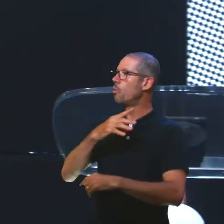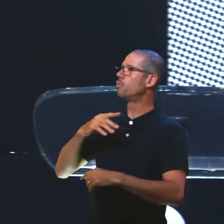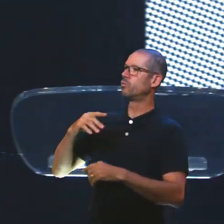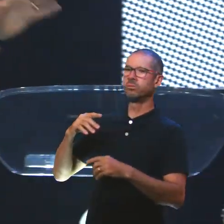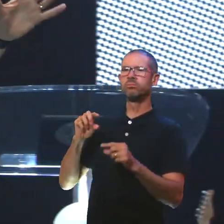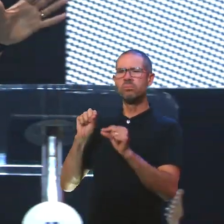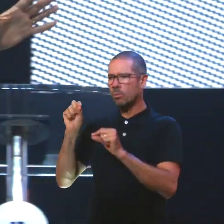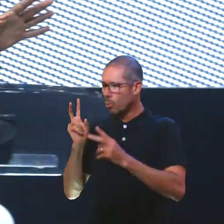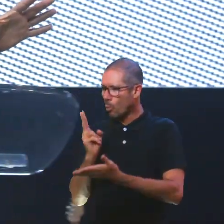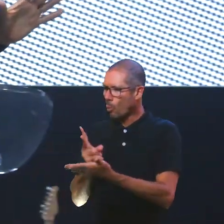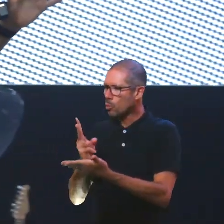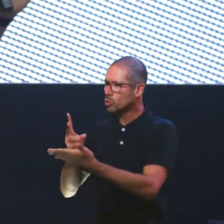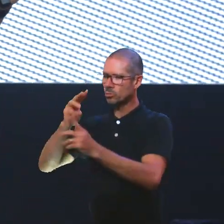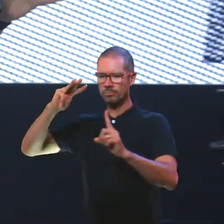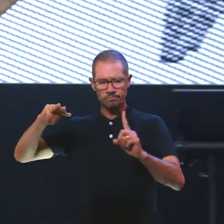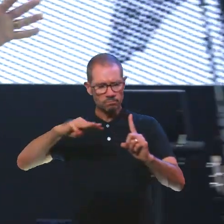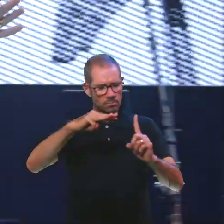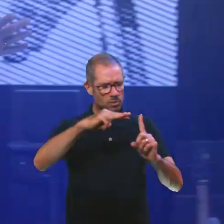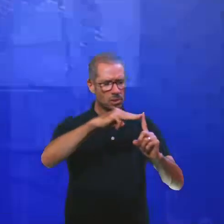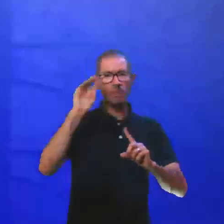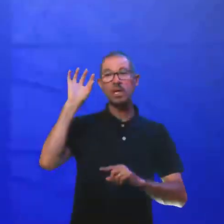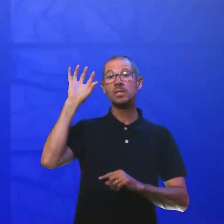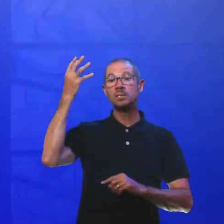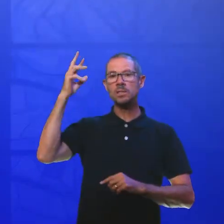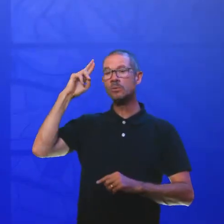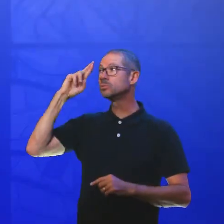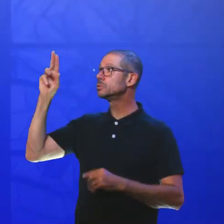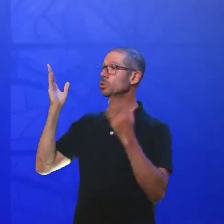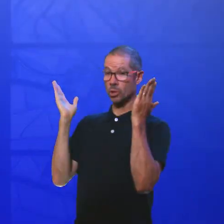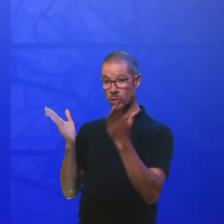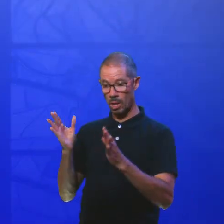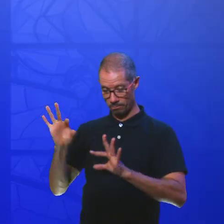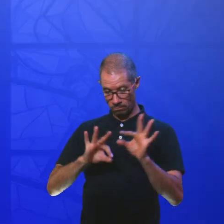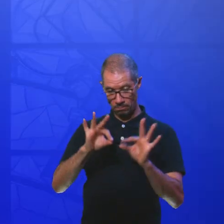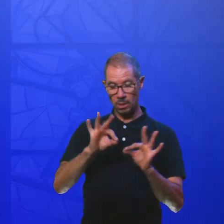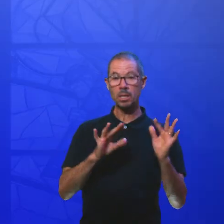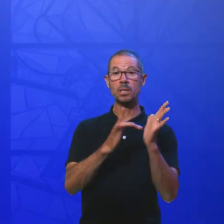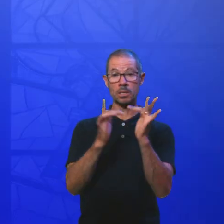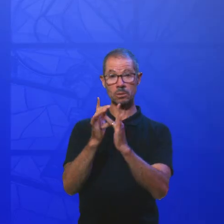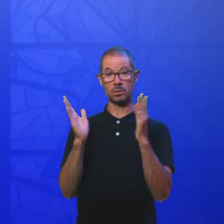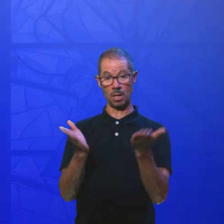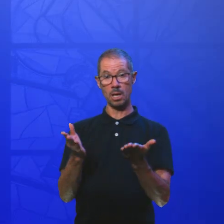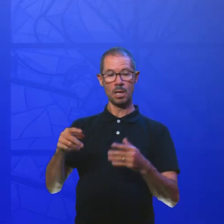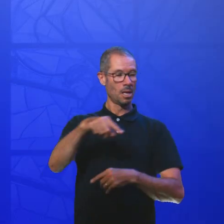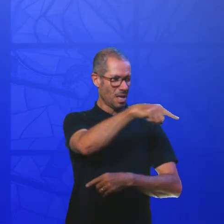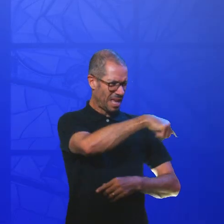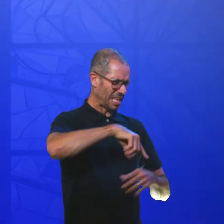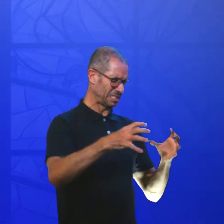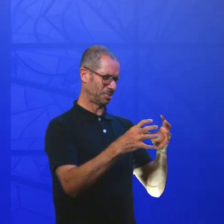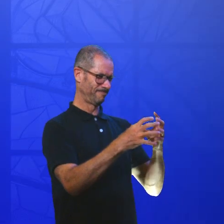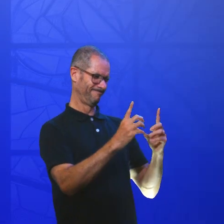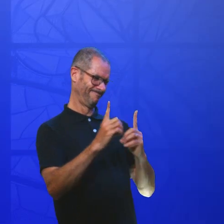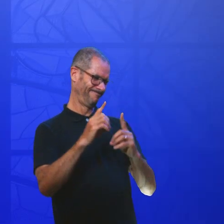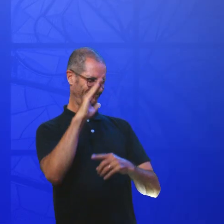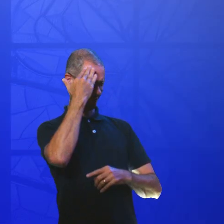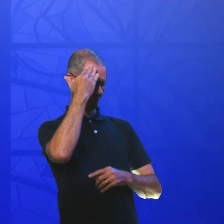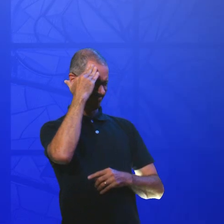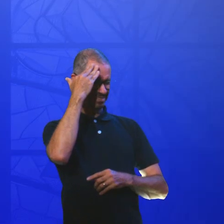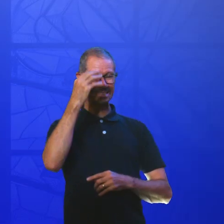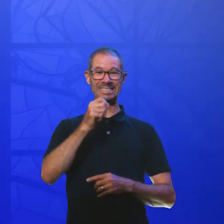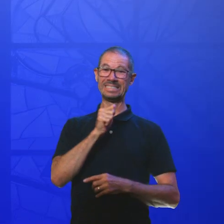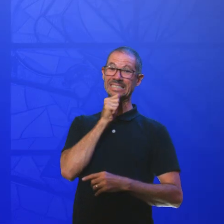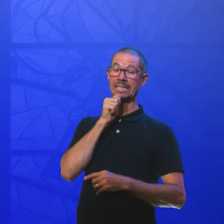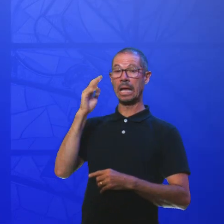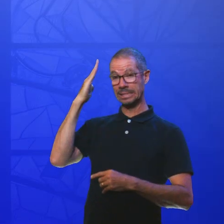eles pudessem continuar a missão e realizar aquilo que o Senhor já tinha planejado. Mas eles não conseguiam entender aquilo ainda. E